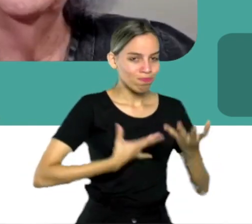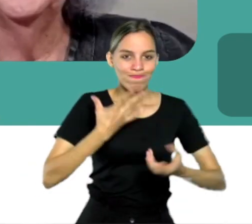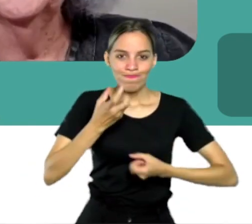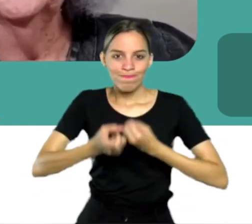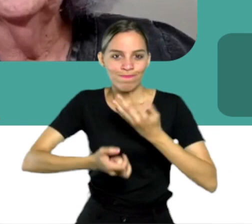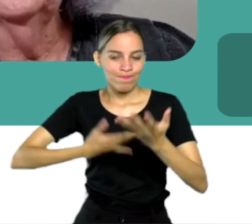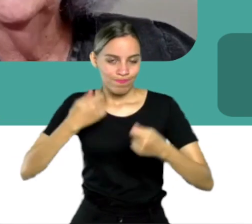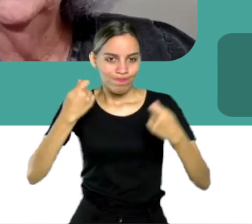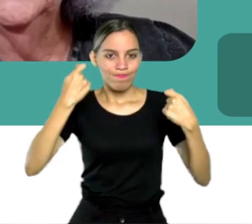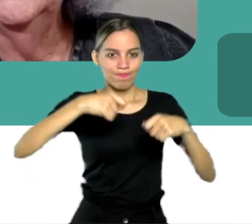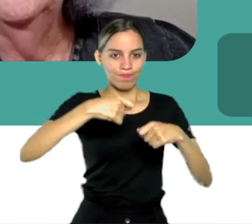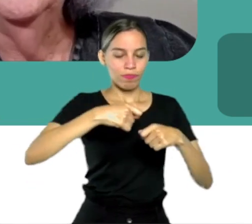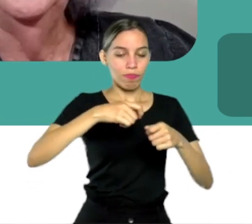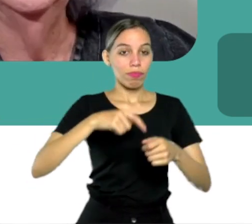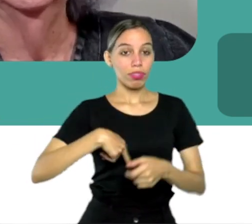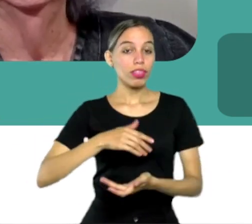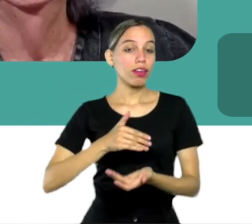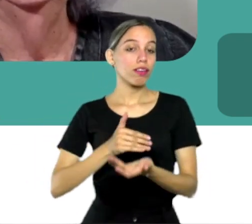UFMG,